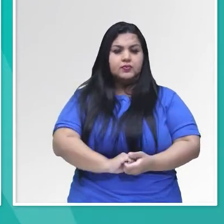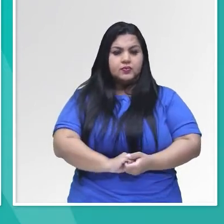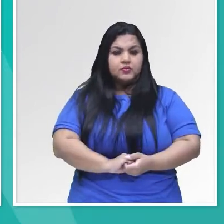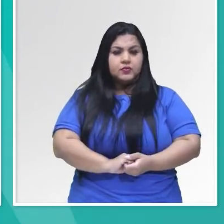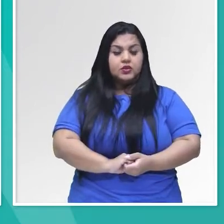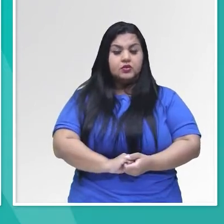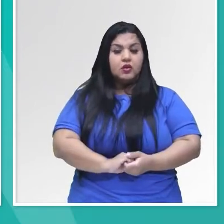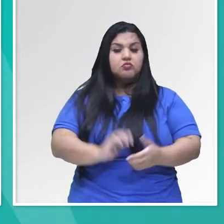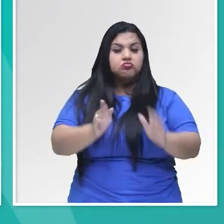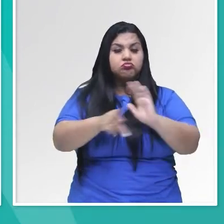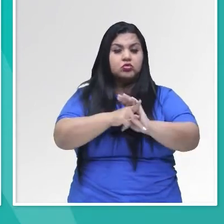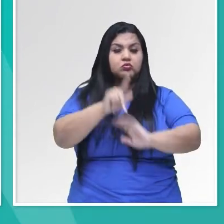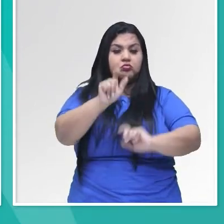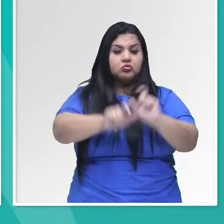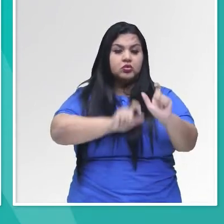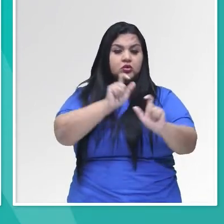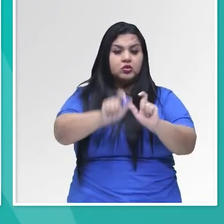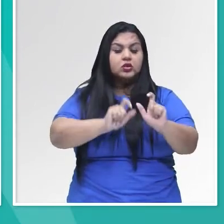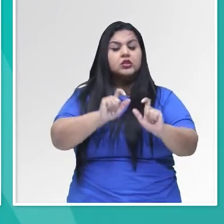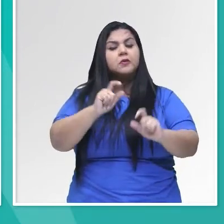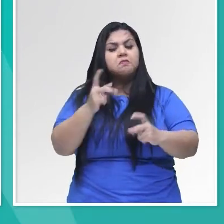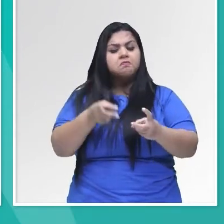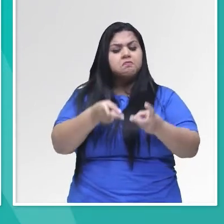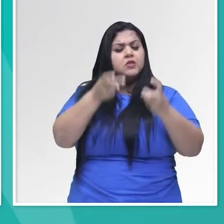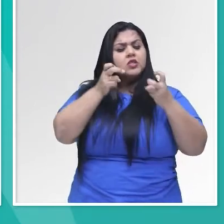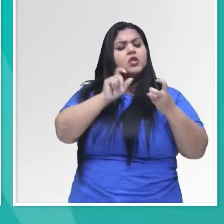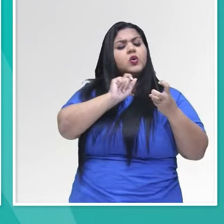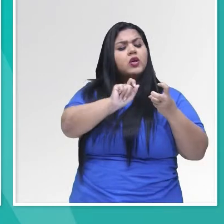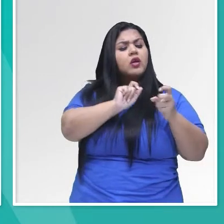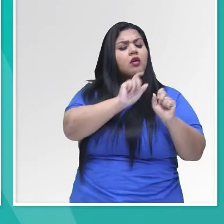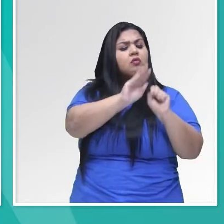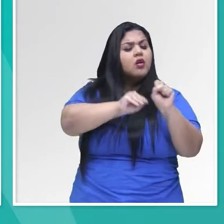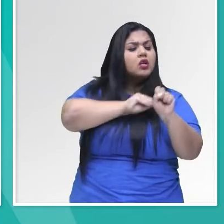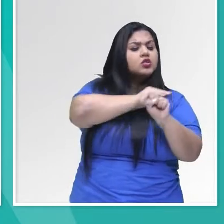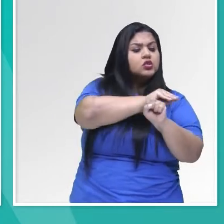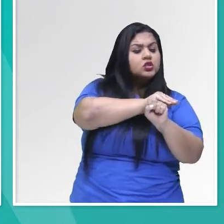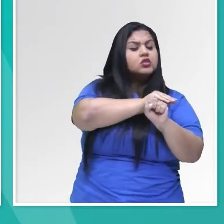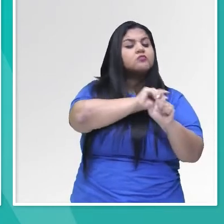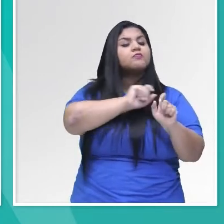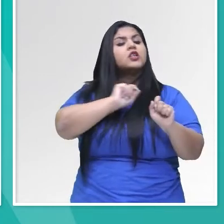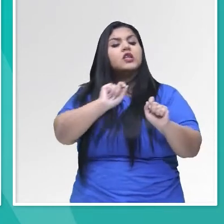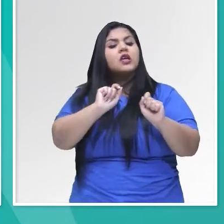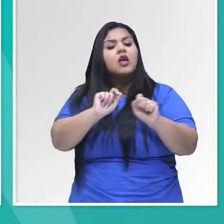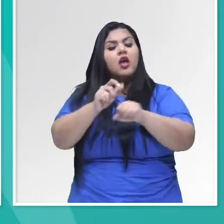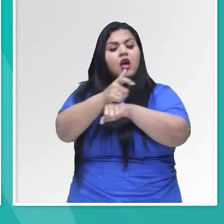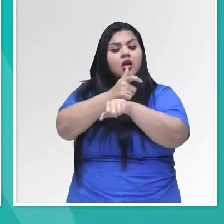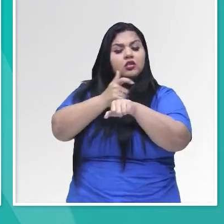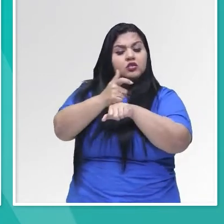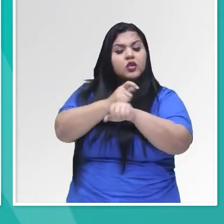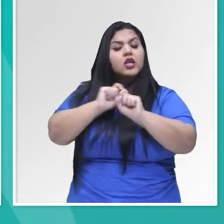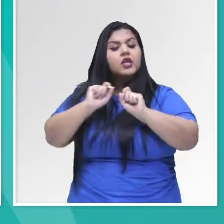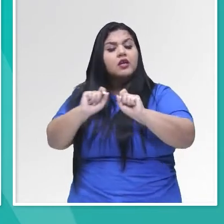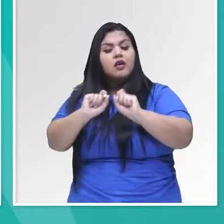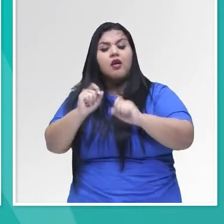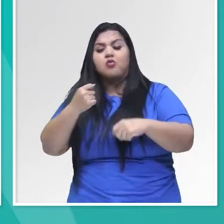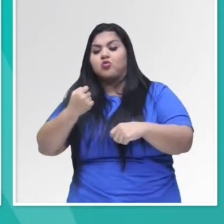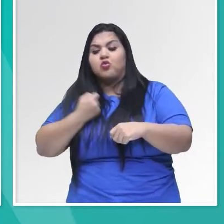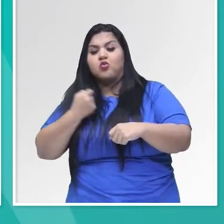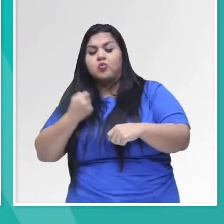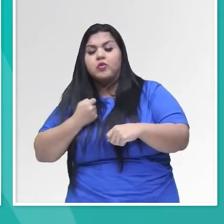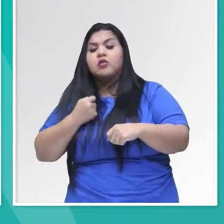Isso é morfologia. É quando eu percebo quem é o artigo, o adjetivo, o numeral,